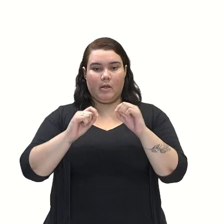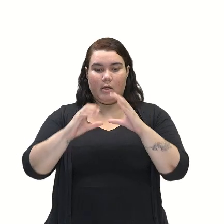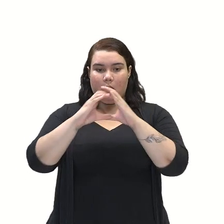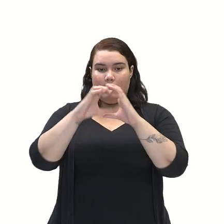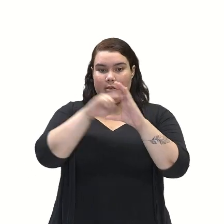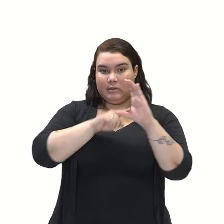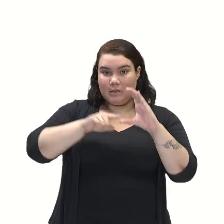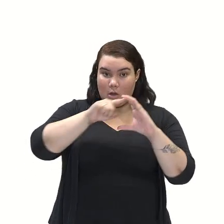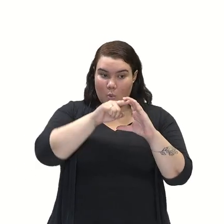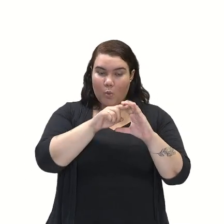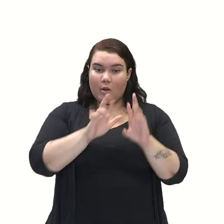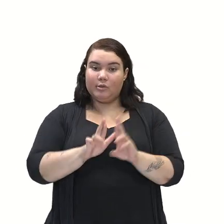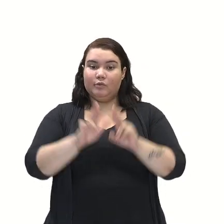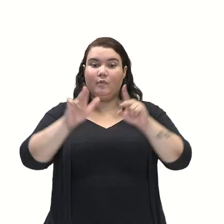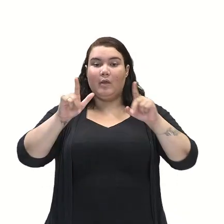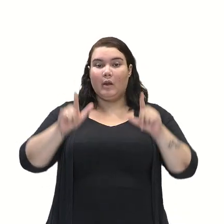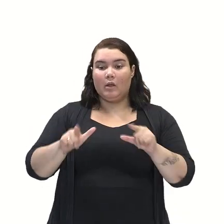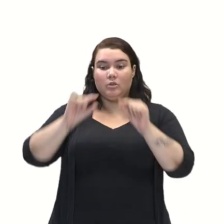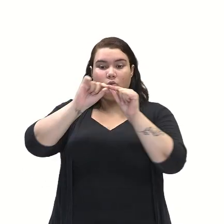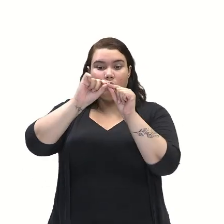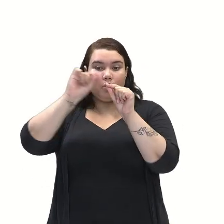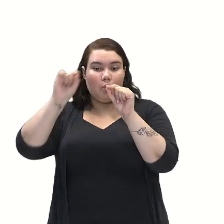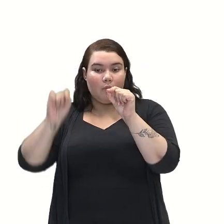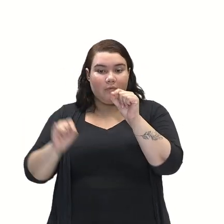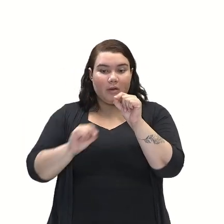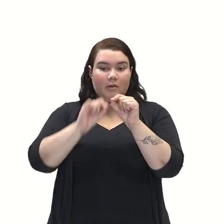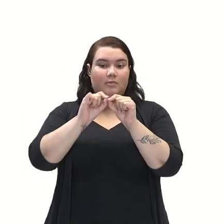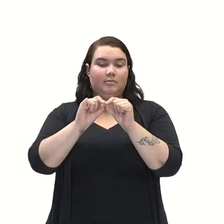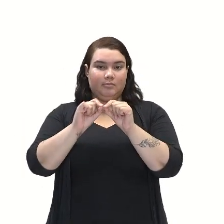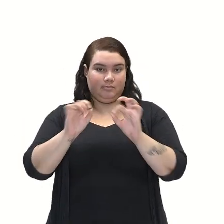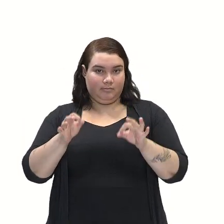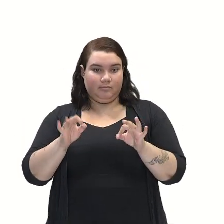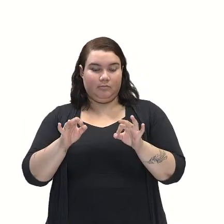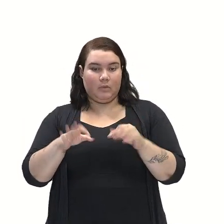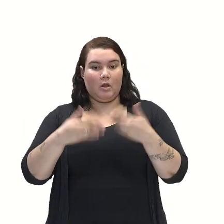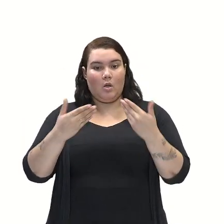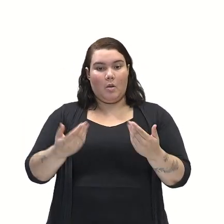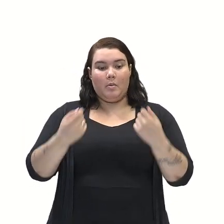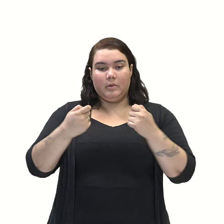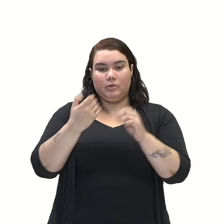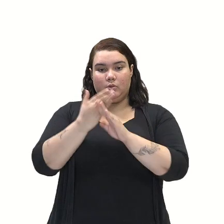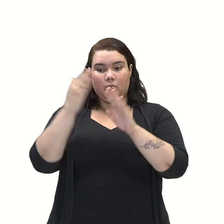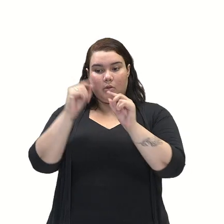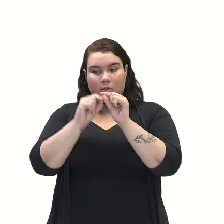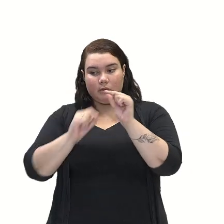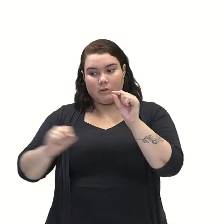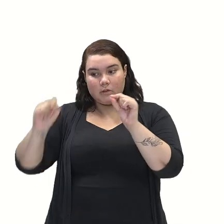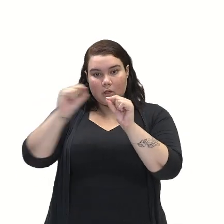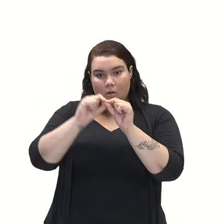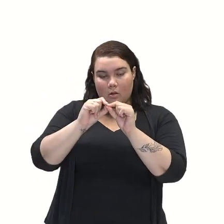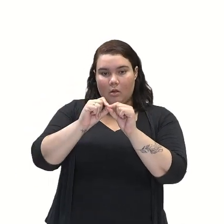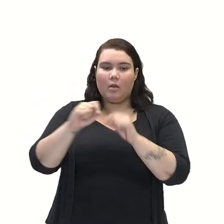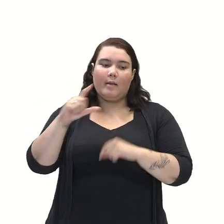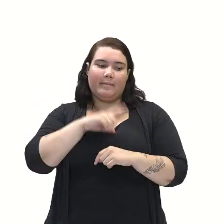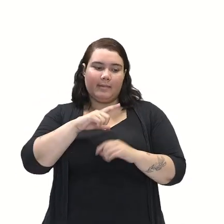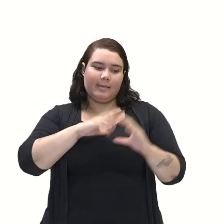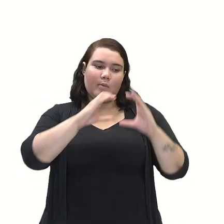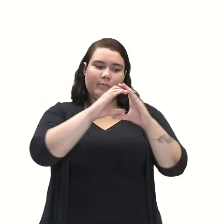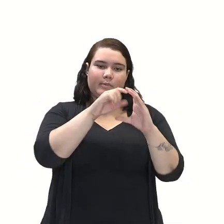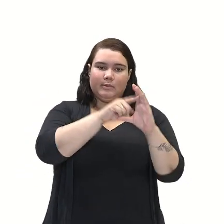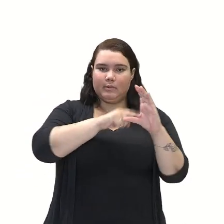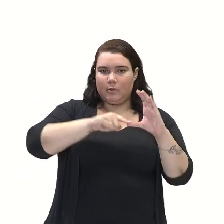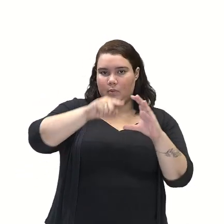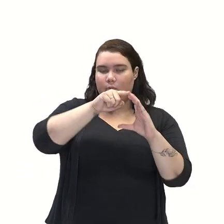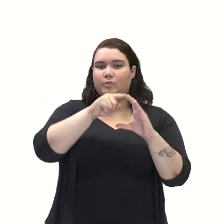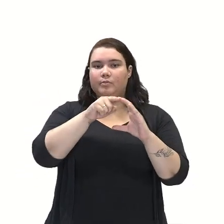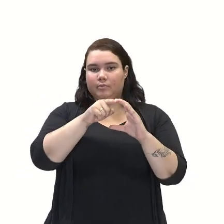é circunferência. Agora, para nós termos uma circunferência, automaticamente nós temos a região interna, que